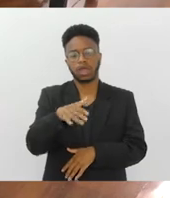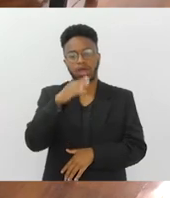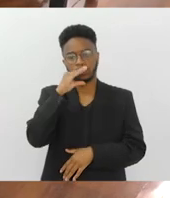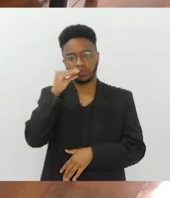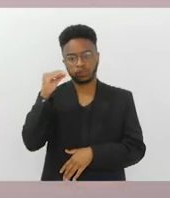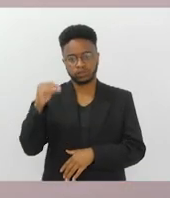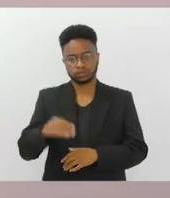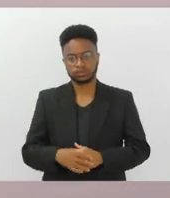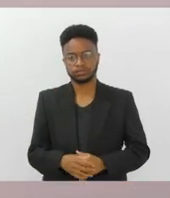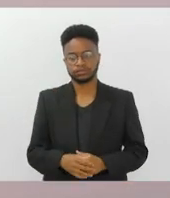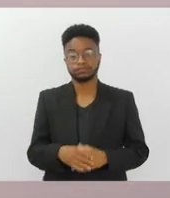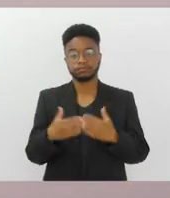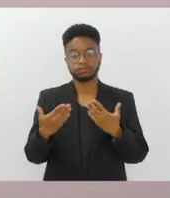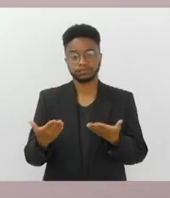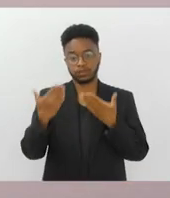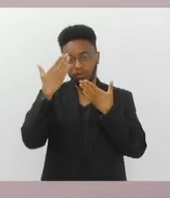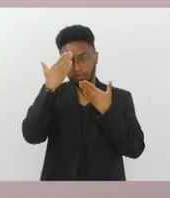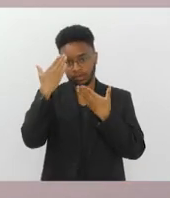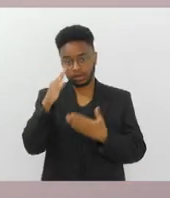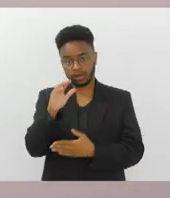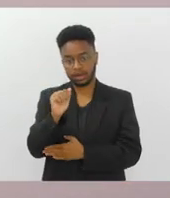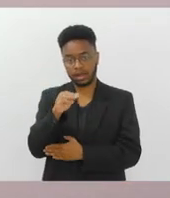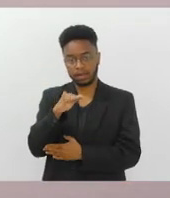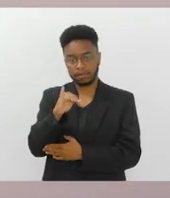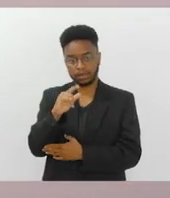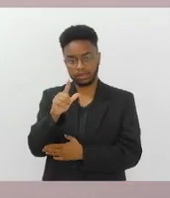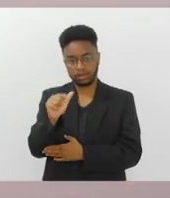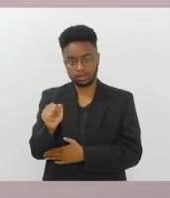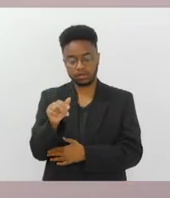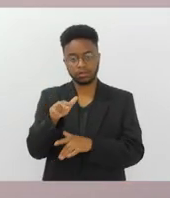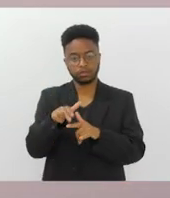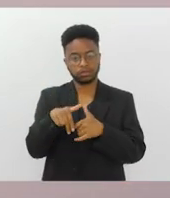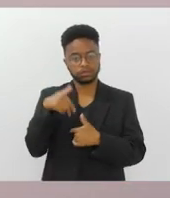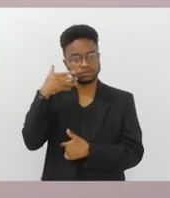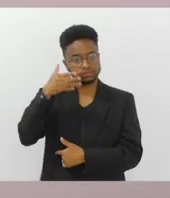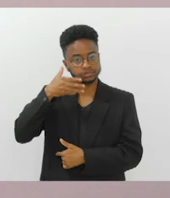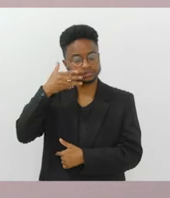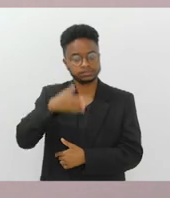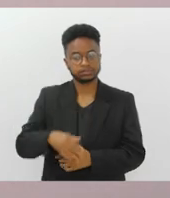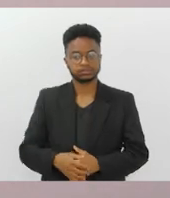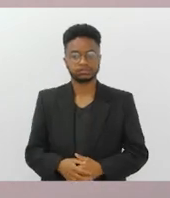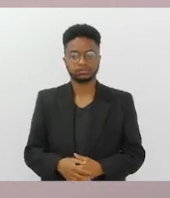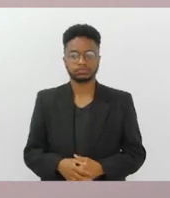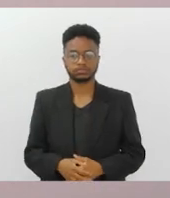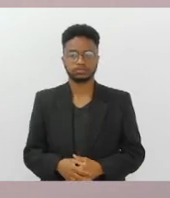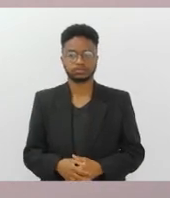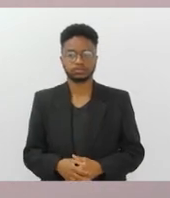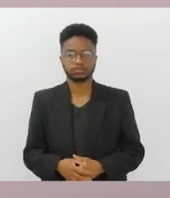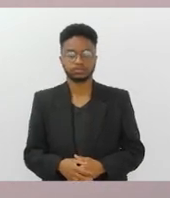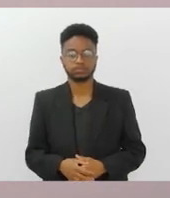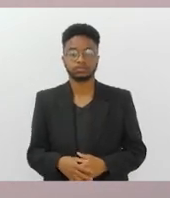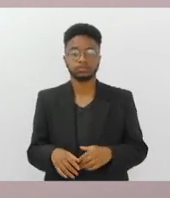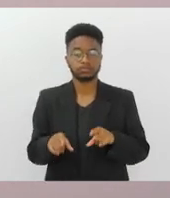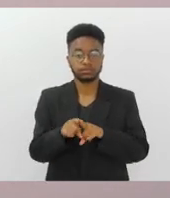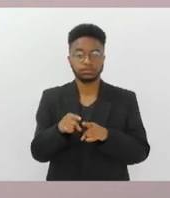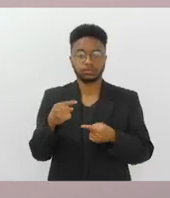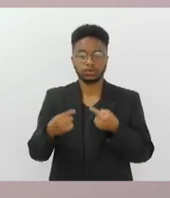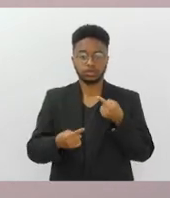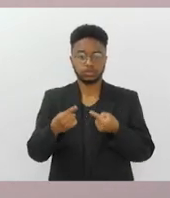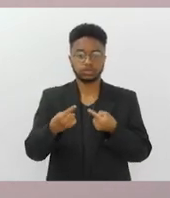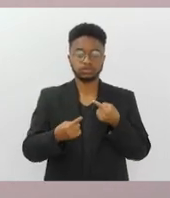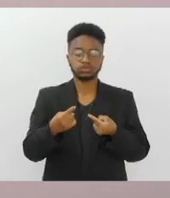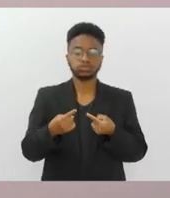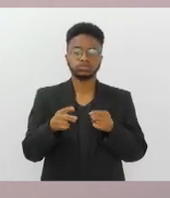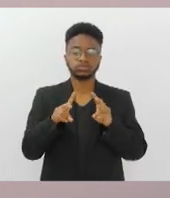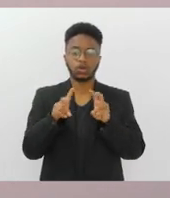adolescentes. Então, muito obrigada, Camila, pela explanação. E esse debate também da manutenção dos